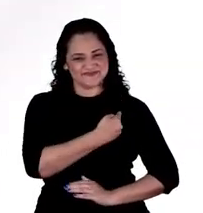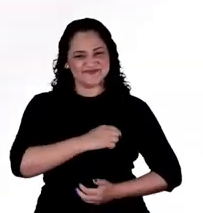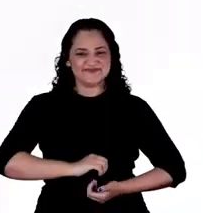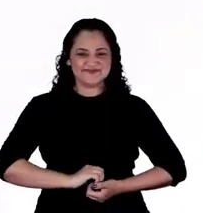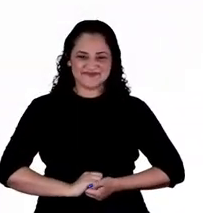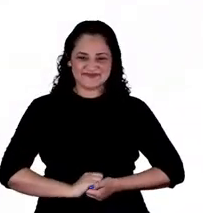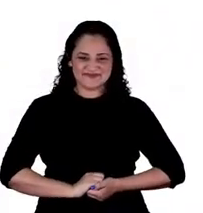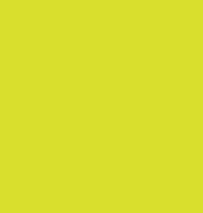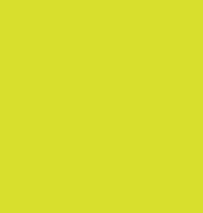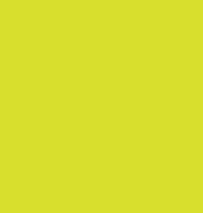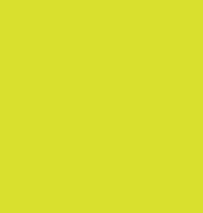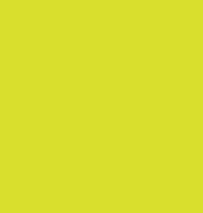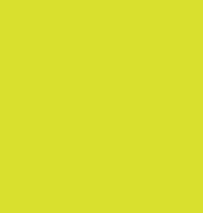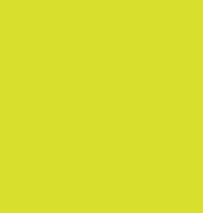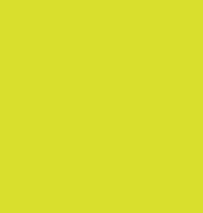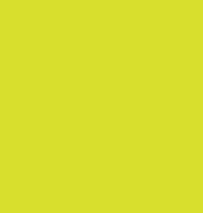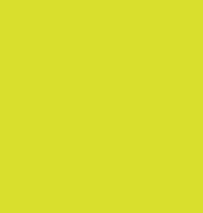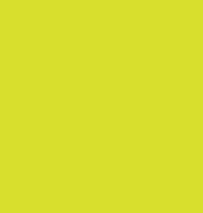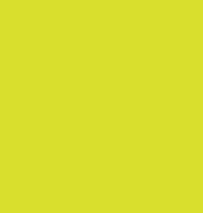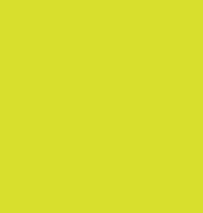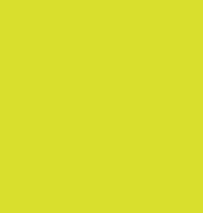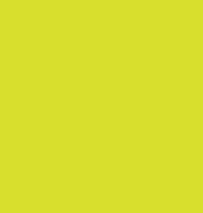que vem da gente